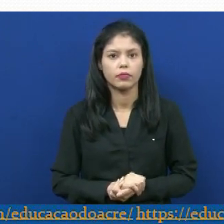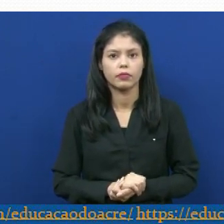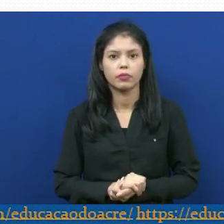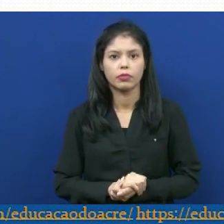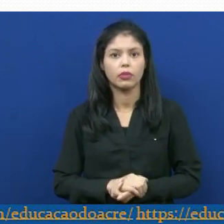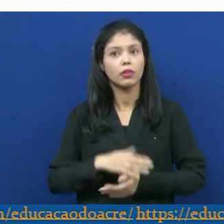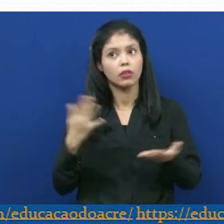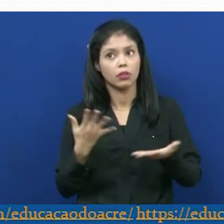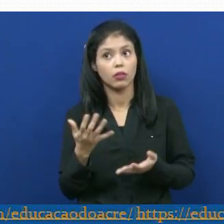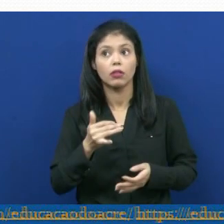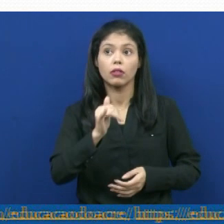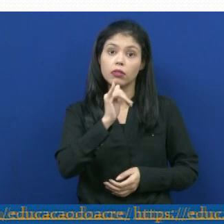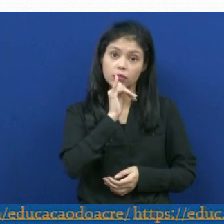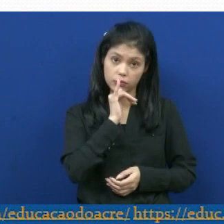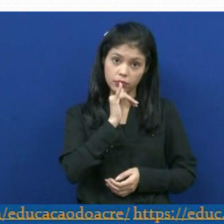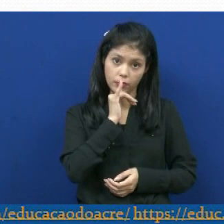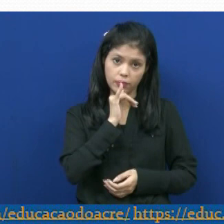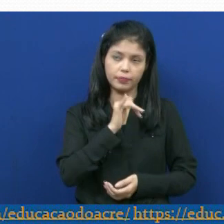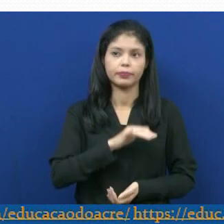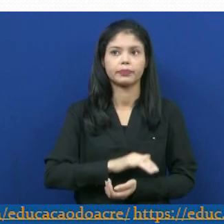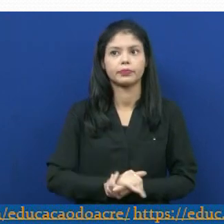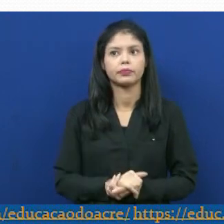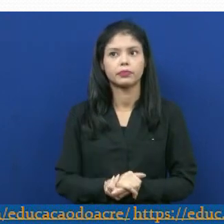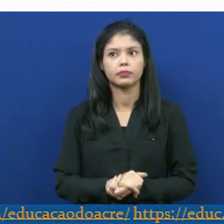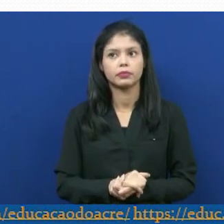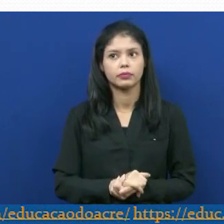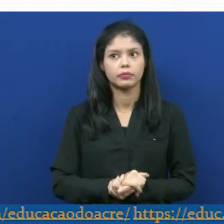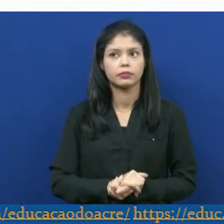Vamos agora a um exemplo hipotético.